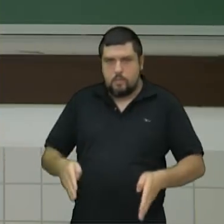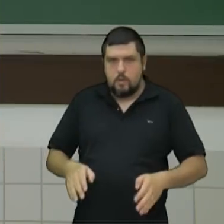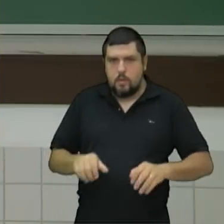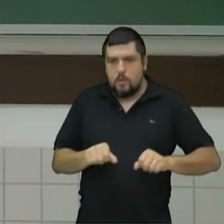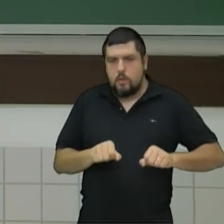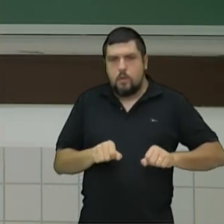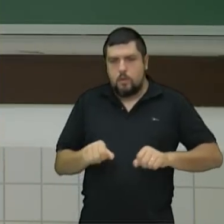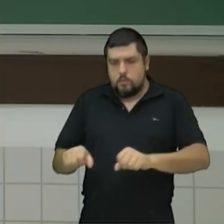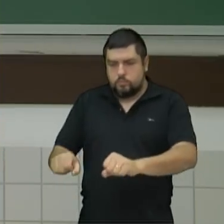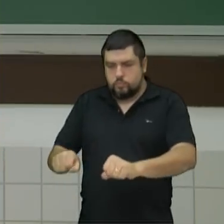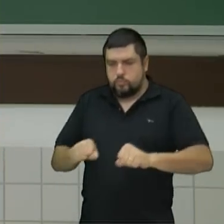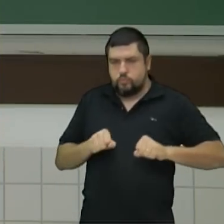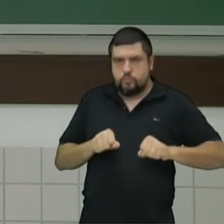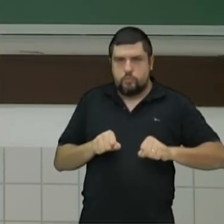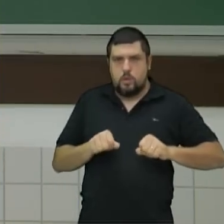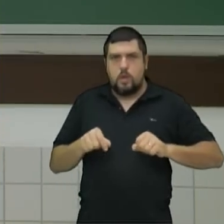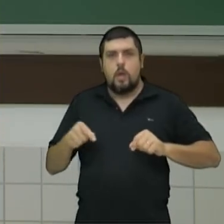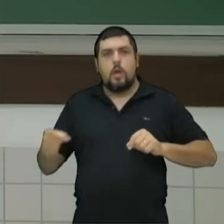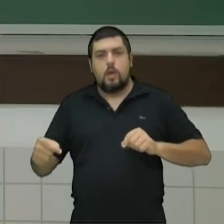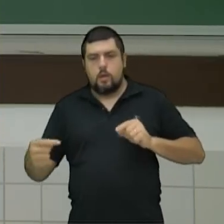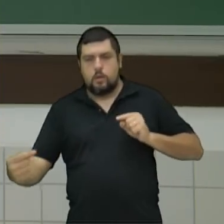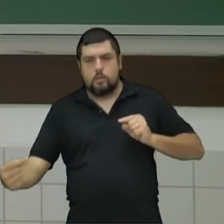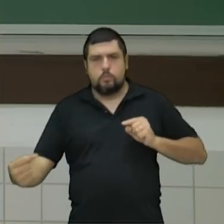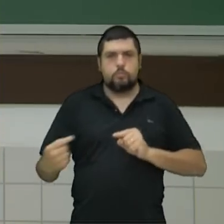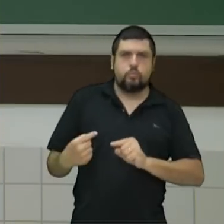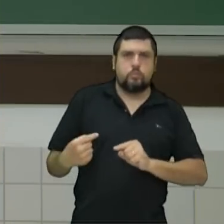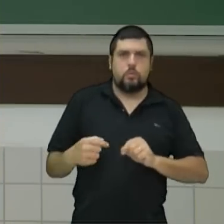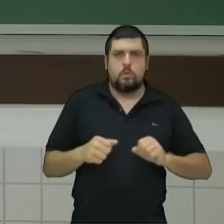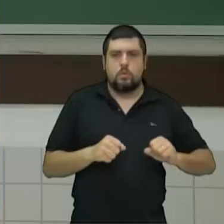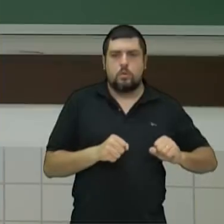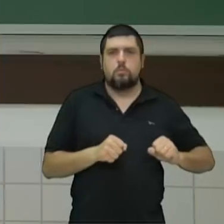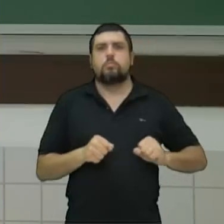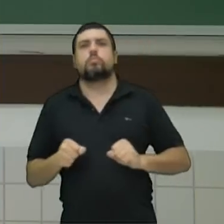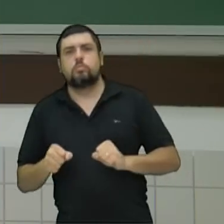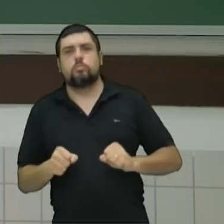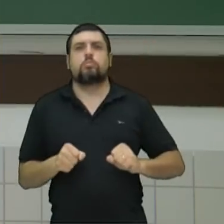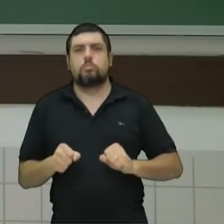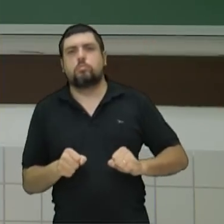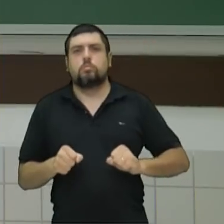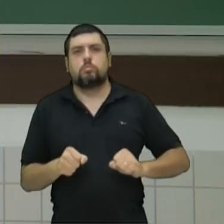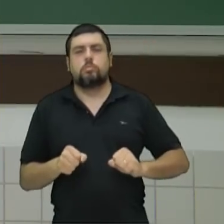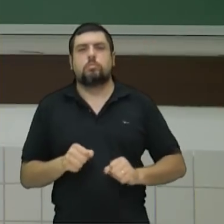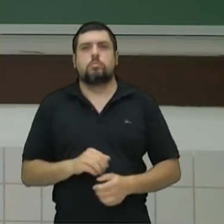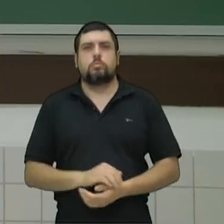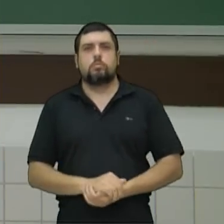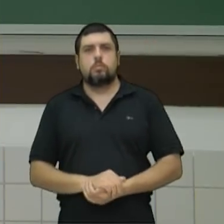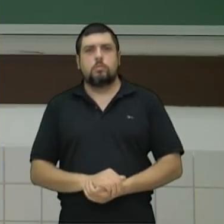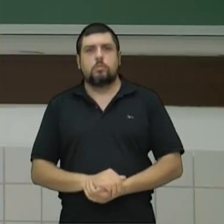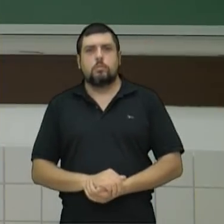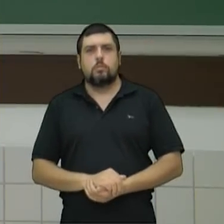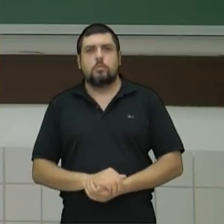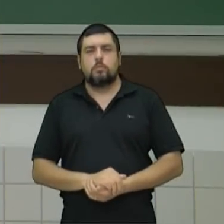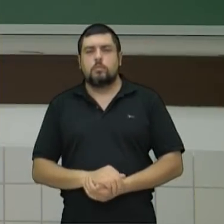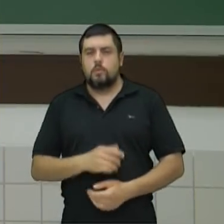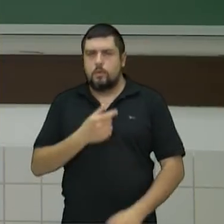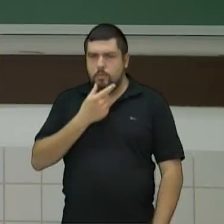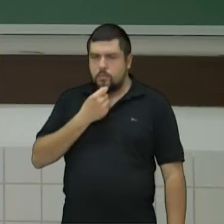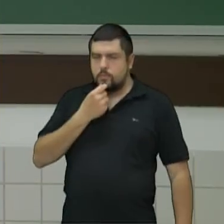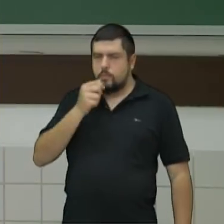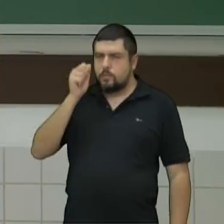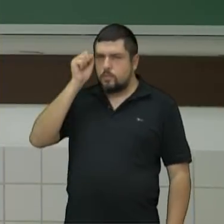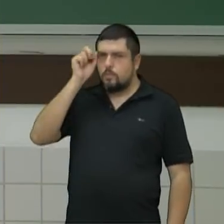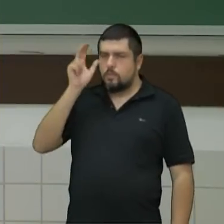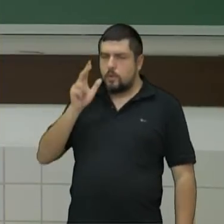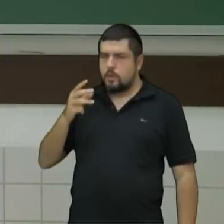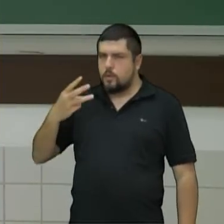ele exerce uma força contra, né, pela terceira lei de Newton, e nós vamos ficar empatados com essa história aí. Né? Malandrão, né? Utilizando